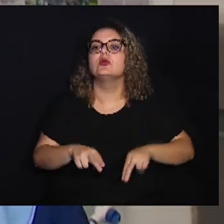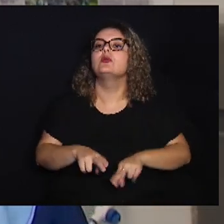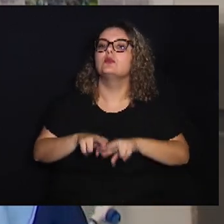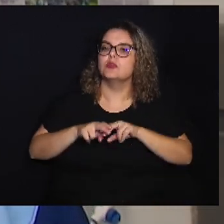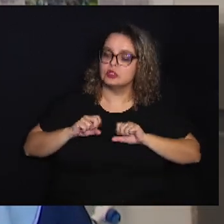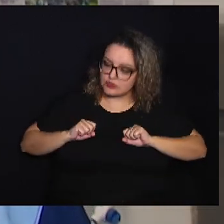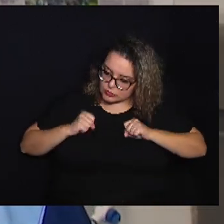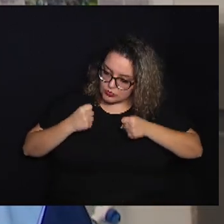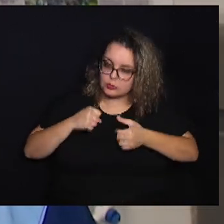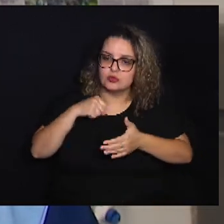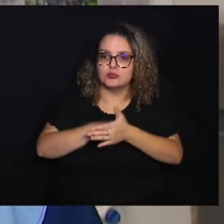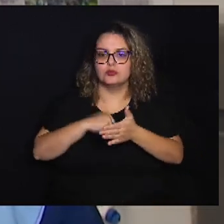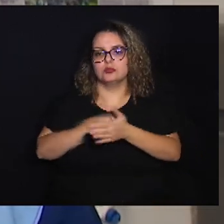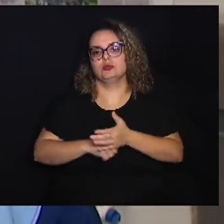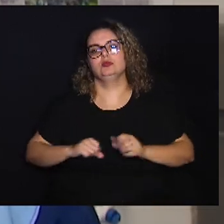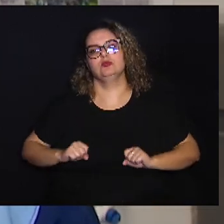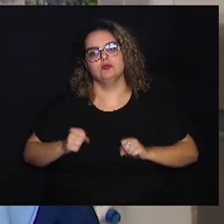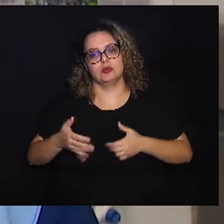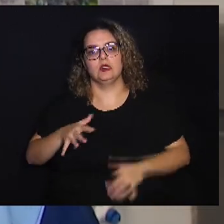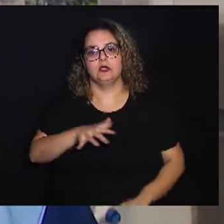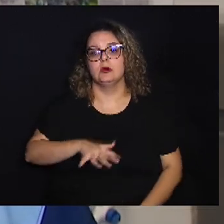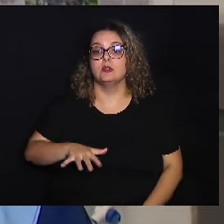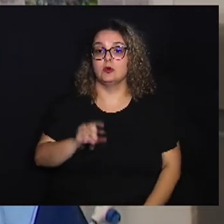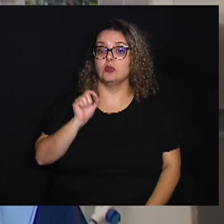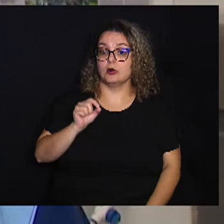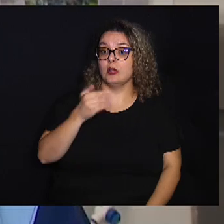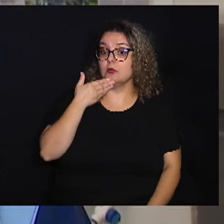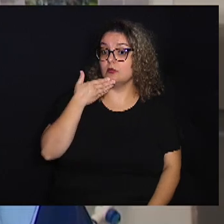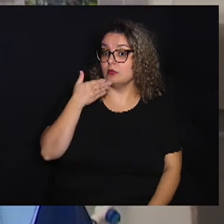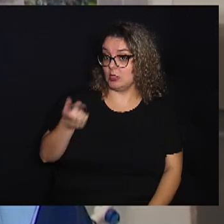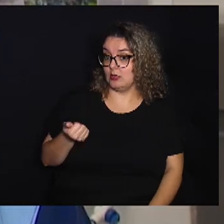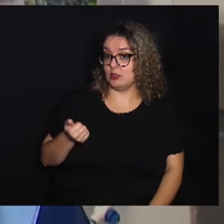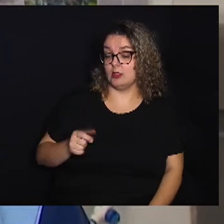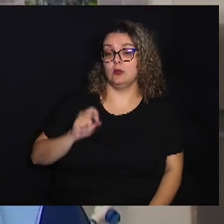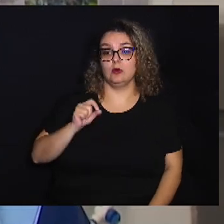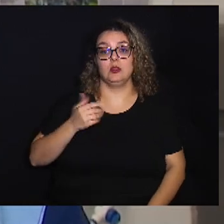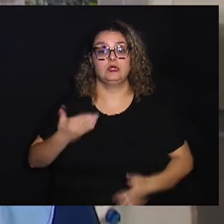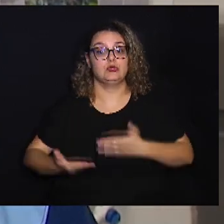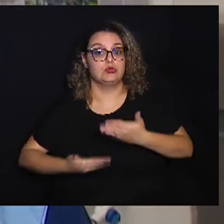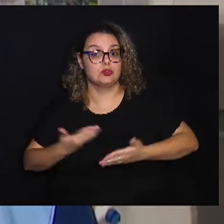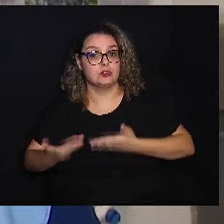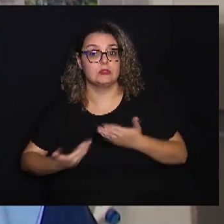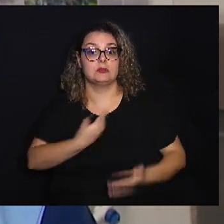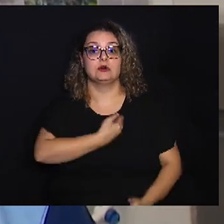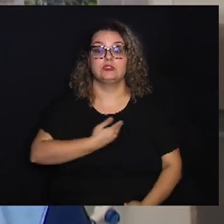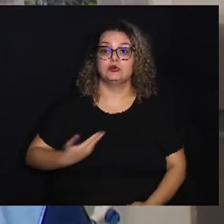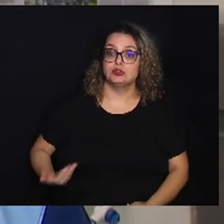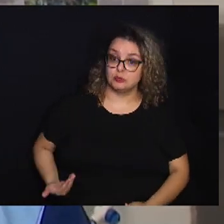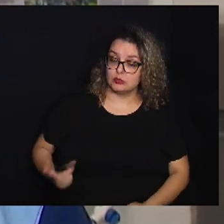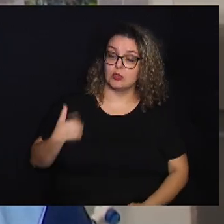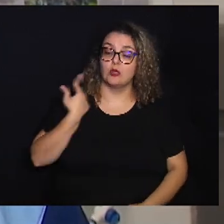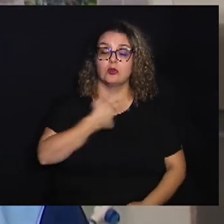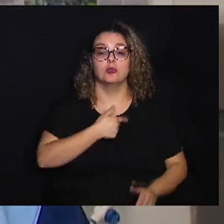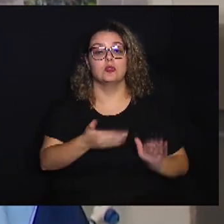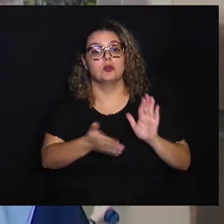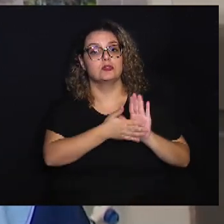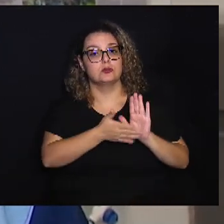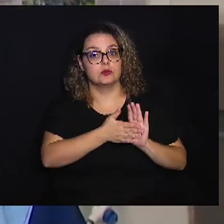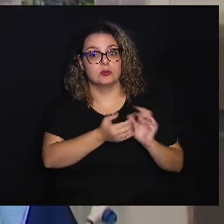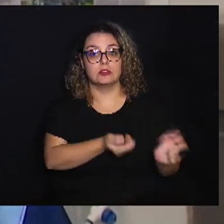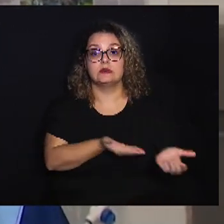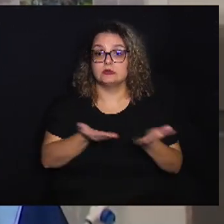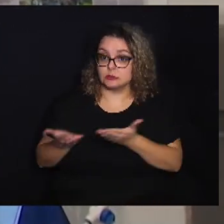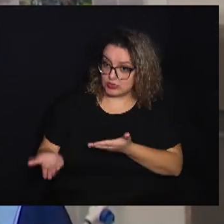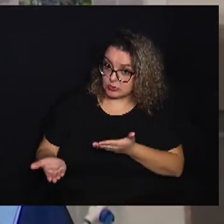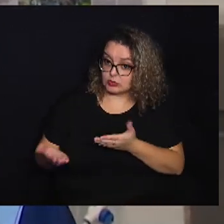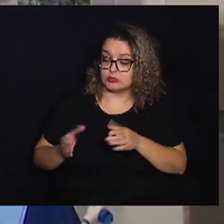por essa bandeira e muito, que é melhorar a questão dos serviços públicos com uma proposta que nós apresentamos numa das comissões de